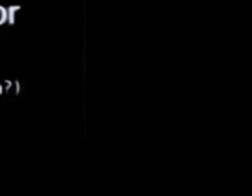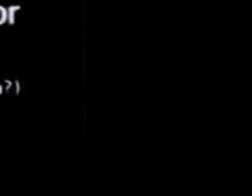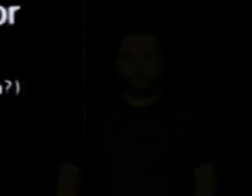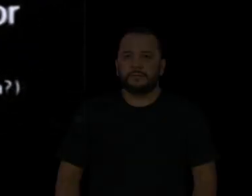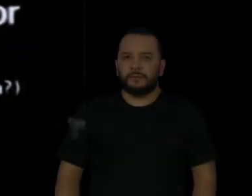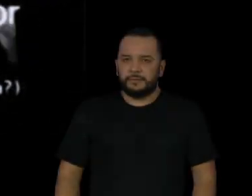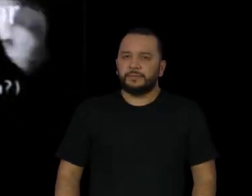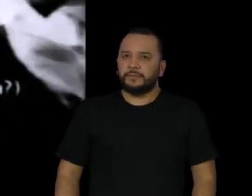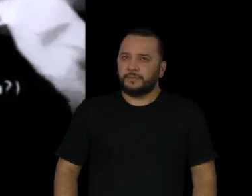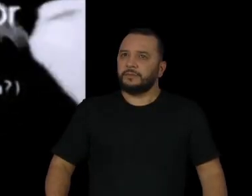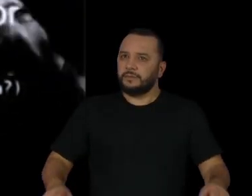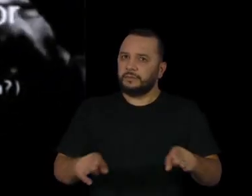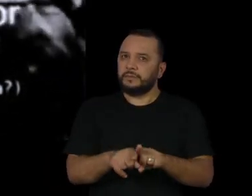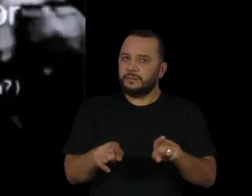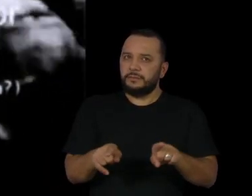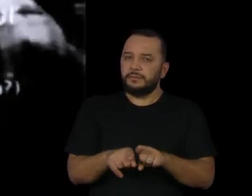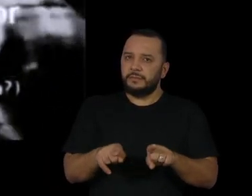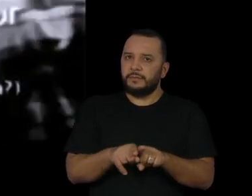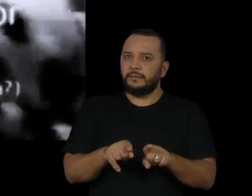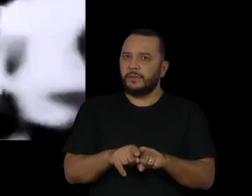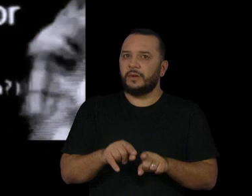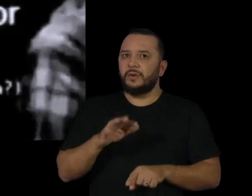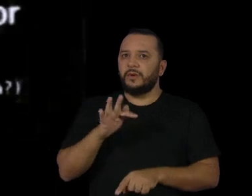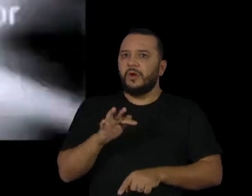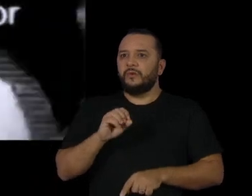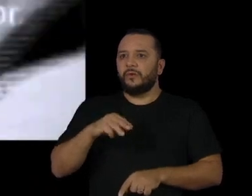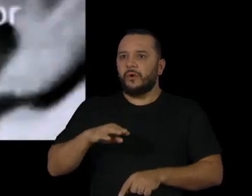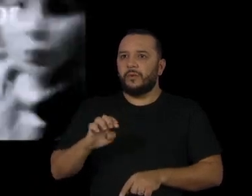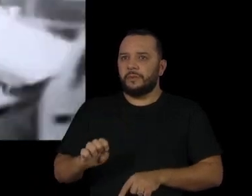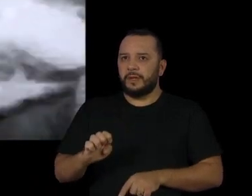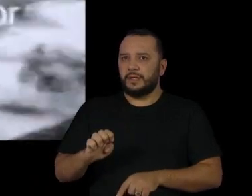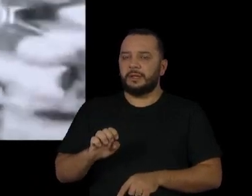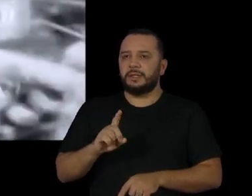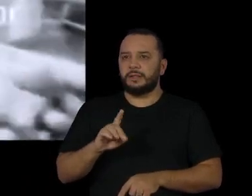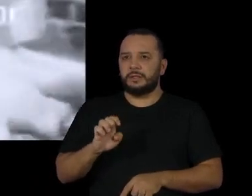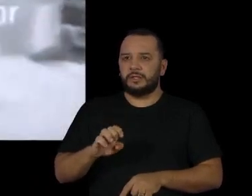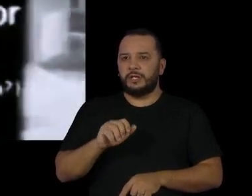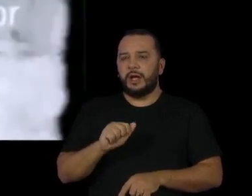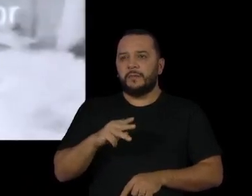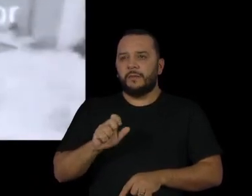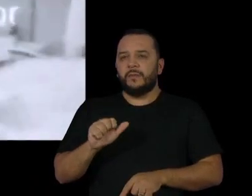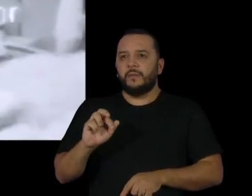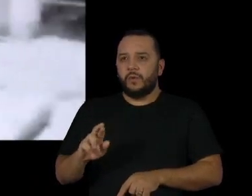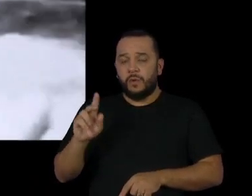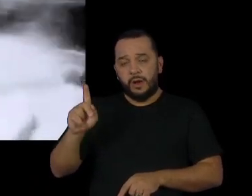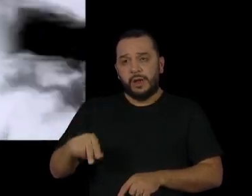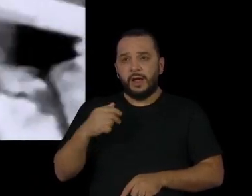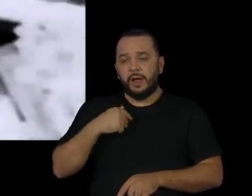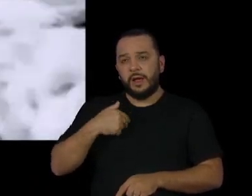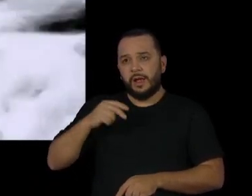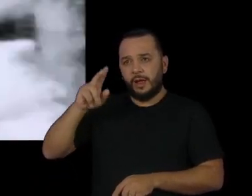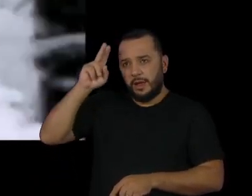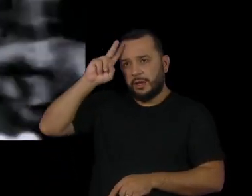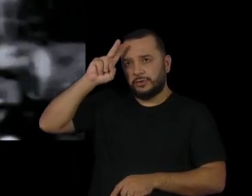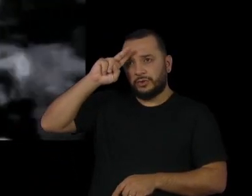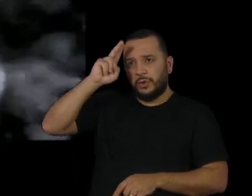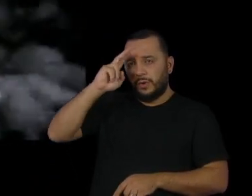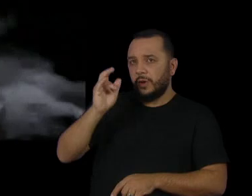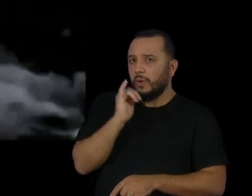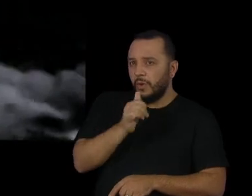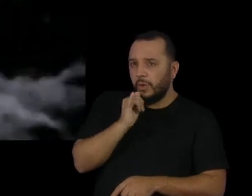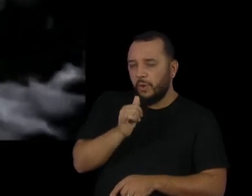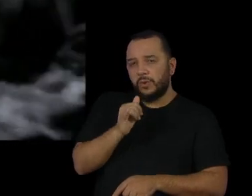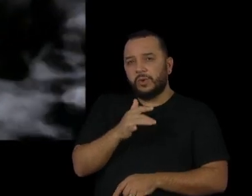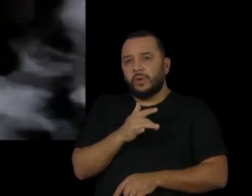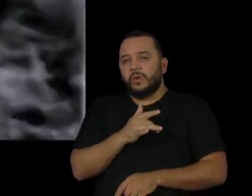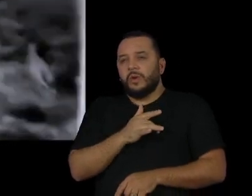Da mesma maneira, com Fome de Amor. Fome de Amor era um conto do Guilherme Figueiredo, uma bobagem, uma coisa romântica,